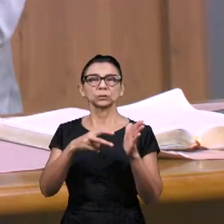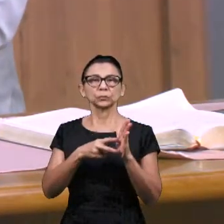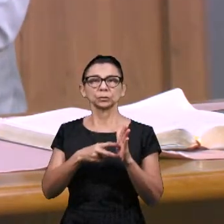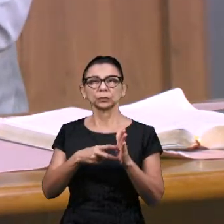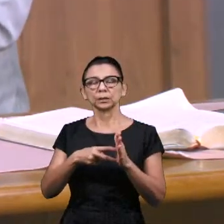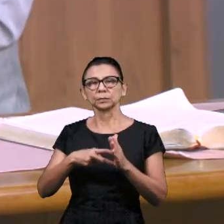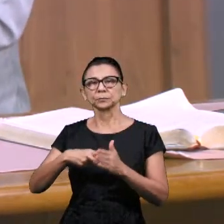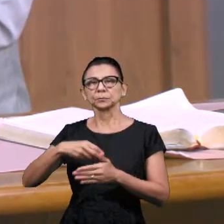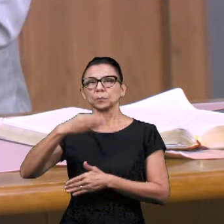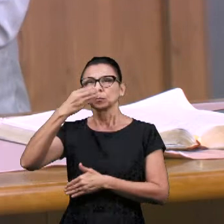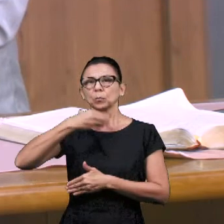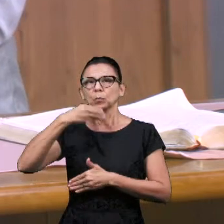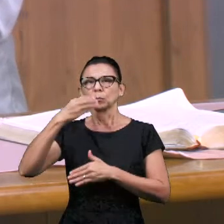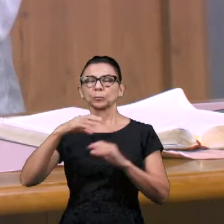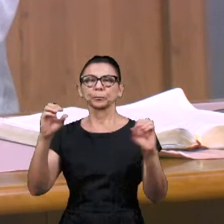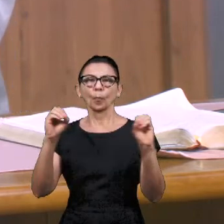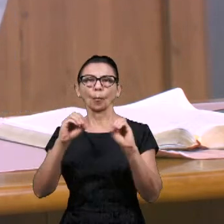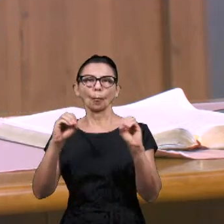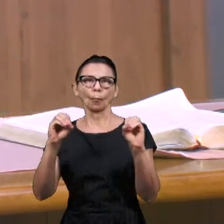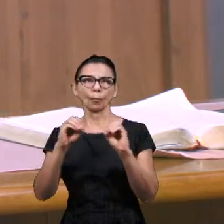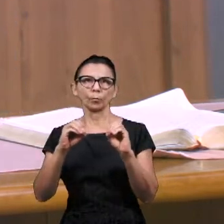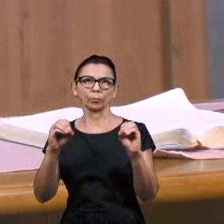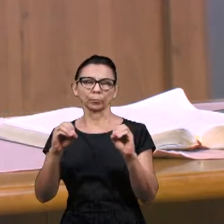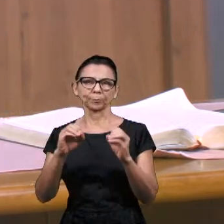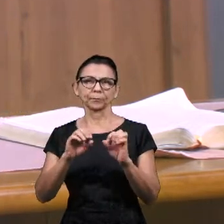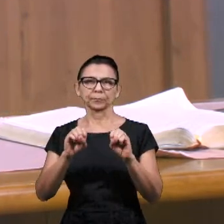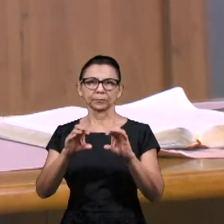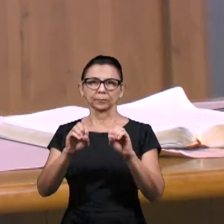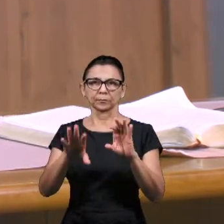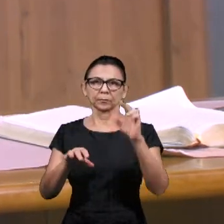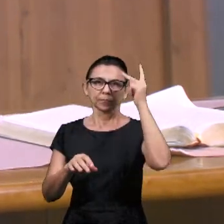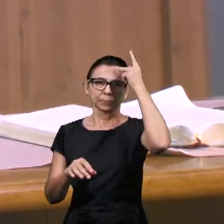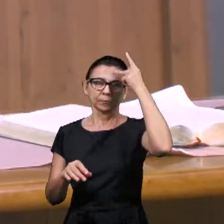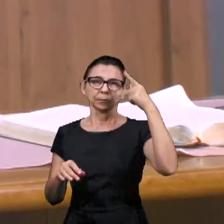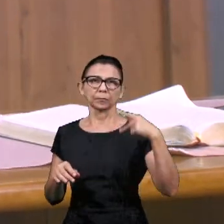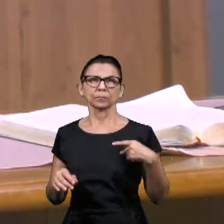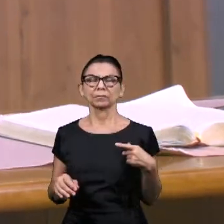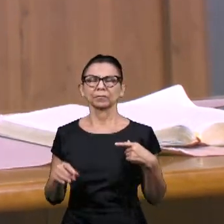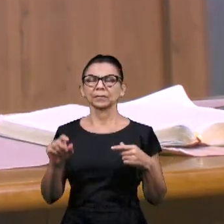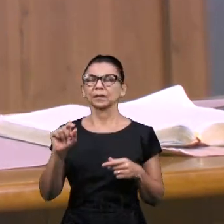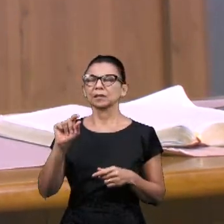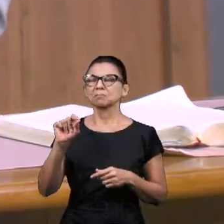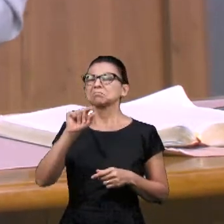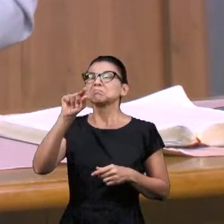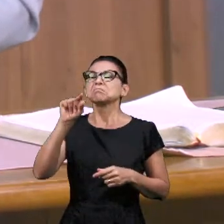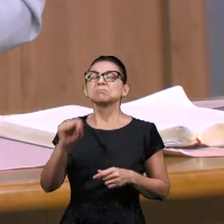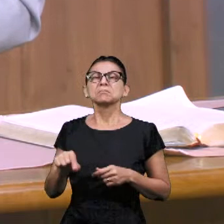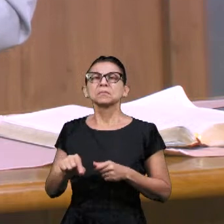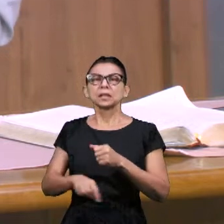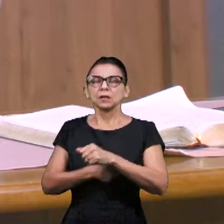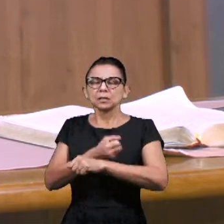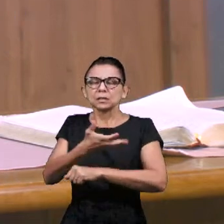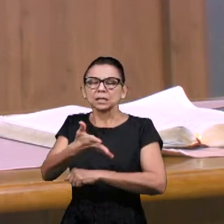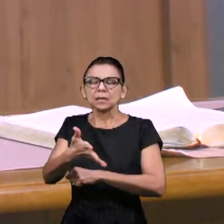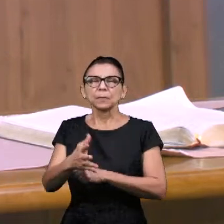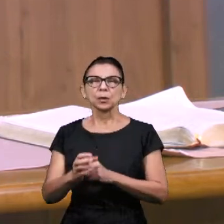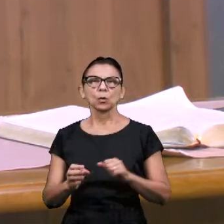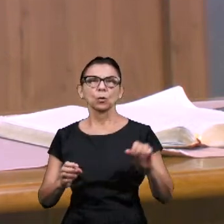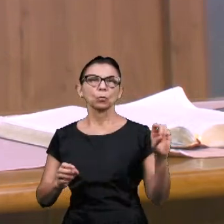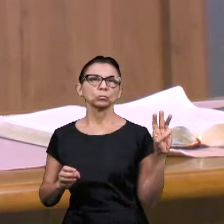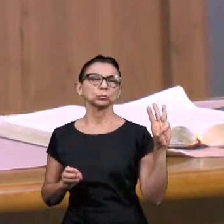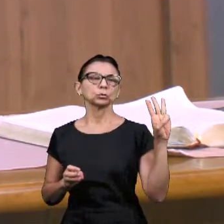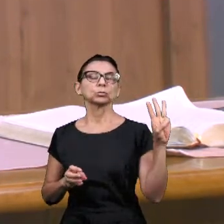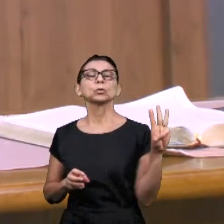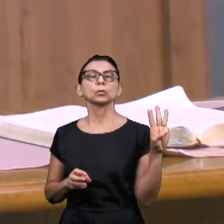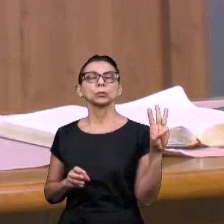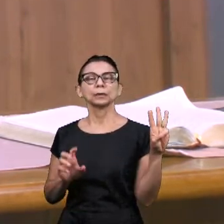Outros ensinos que são os do homem. Então, quem plantou o joio? Aí você sabe lá quem plantou. Essa operação